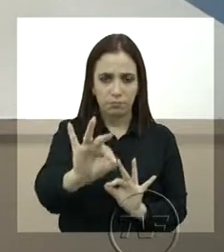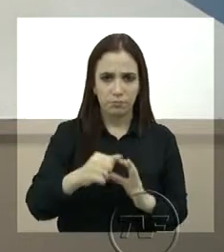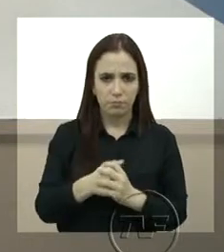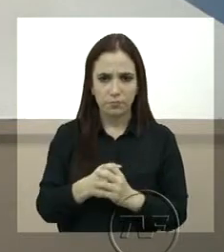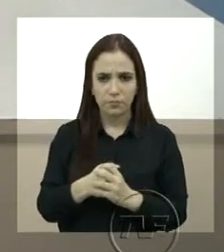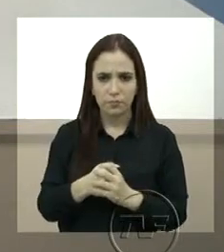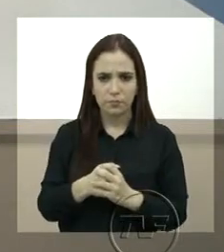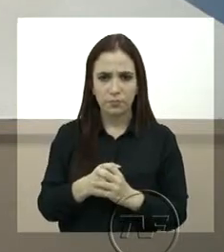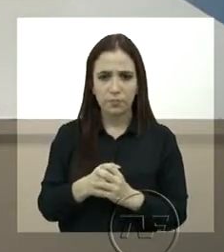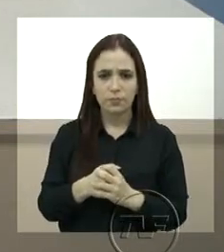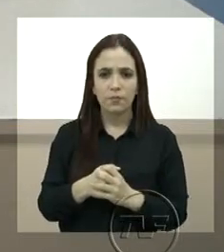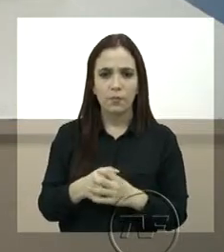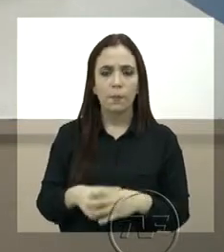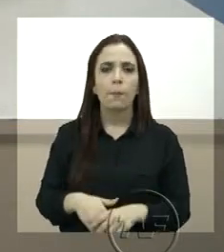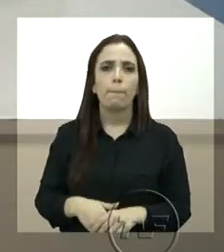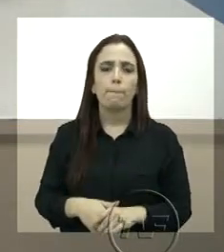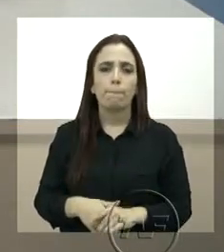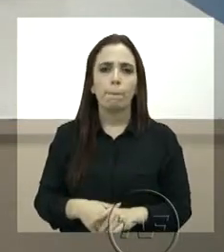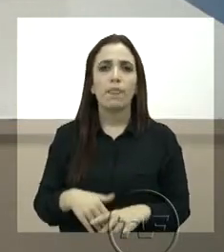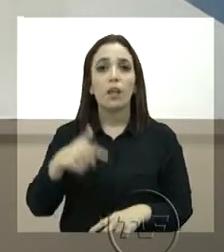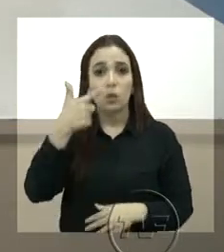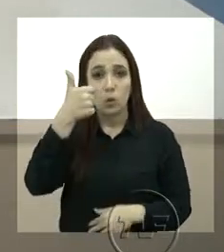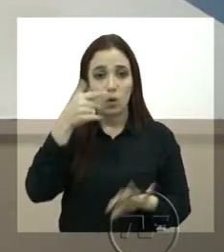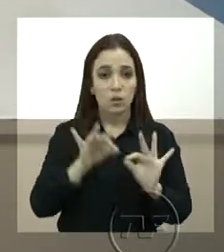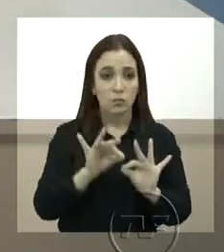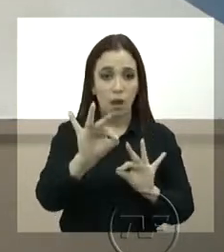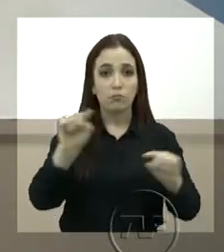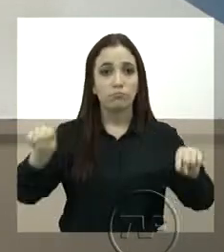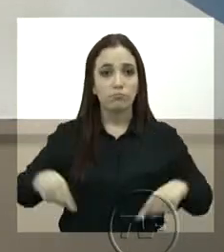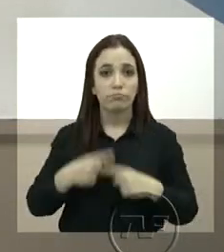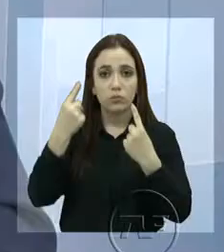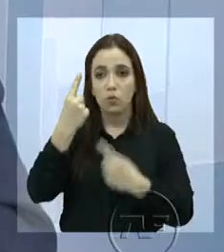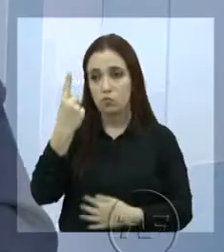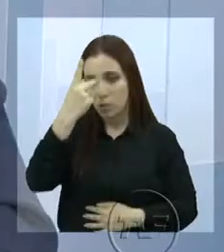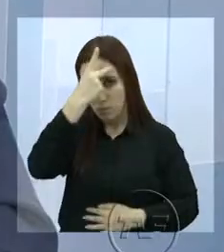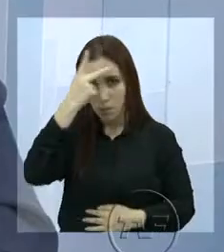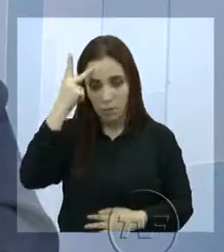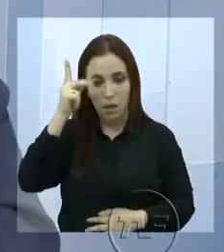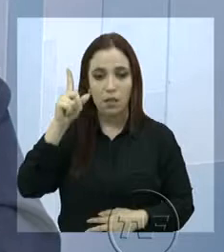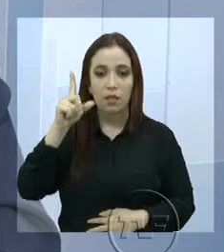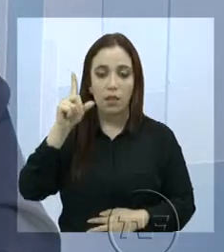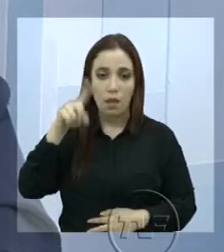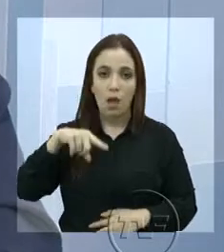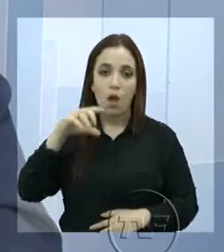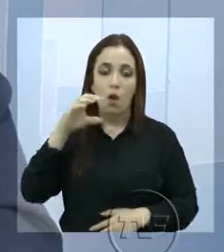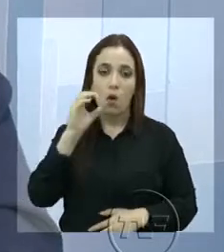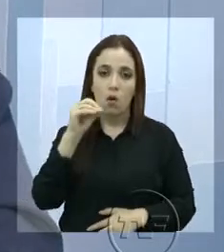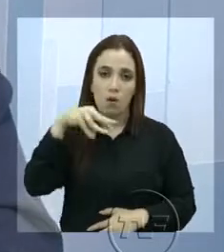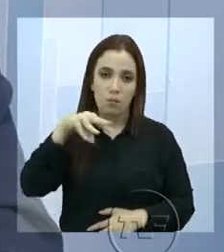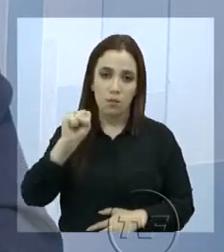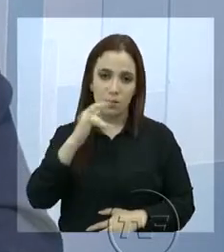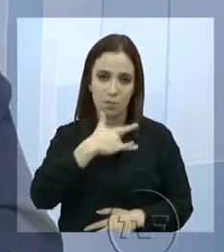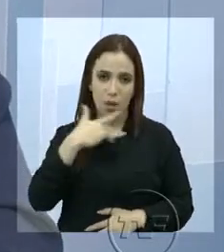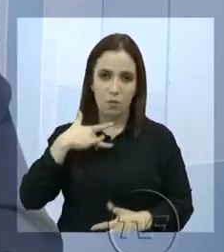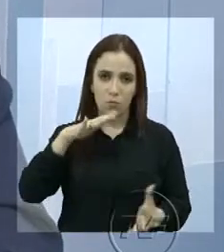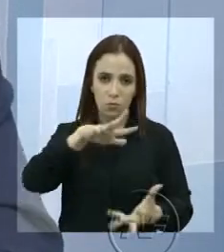por pessoa? 12 metros quadrados por habitante é o mínimo recomendado pela Organização Mundial de Saúde. Hoje Fortaleza tem um pouco mais de